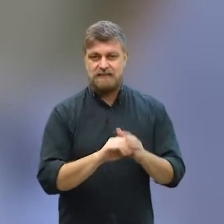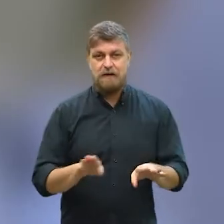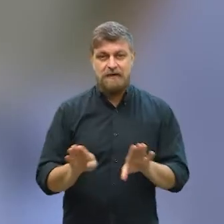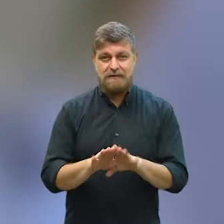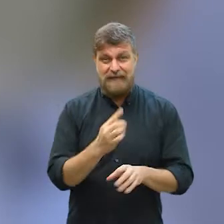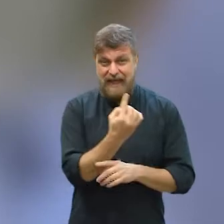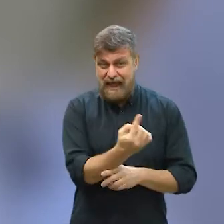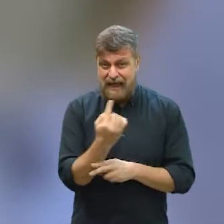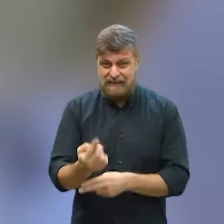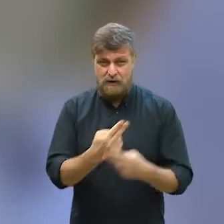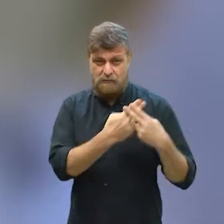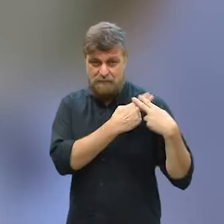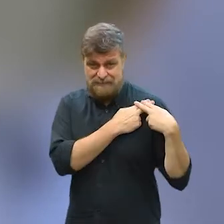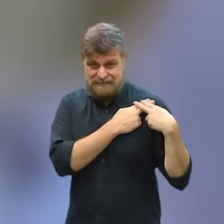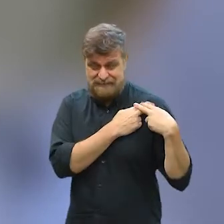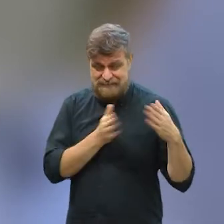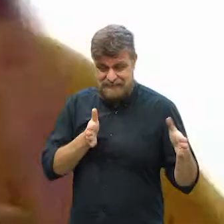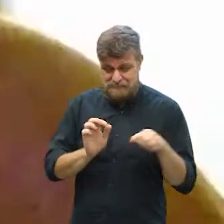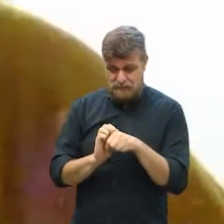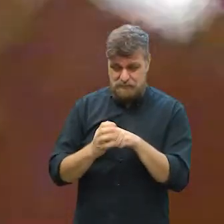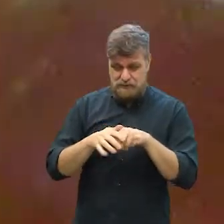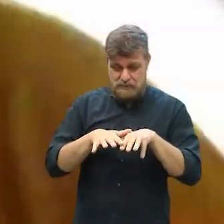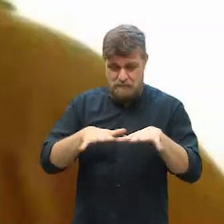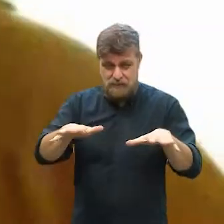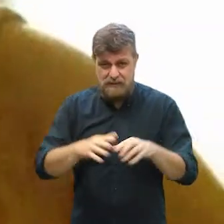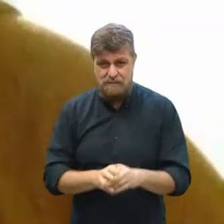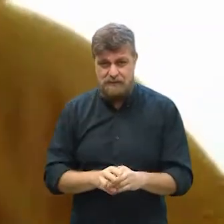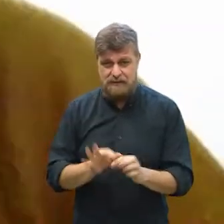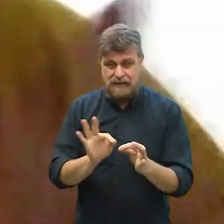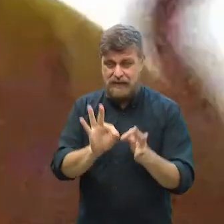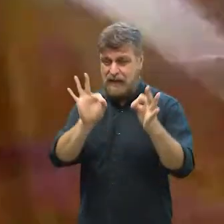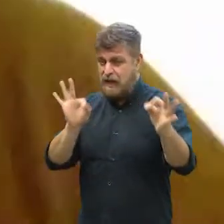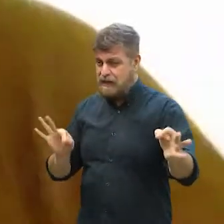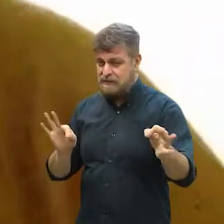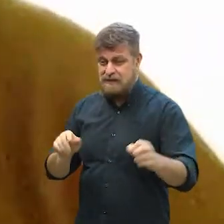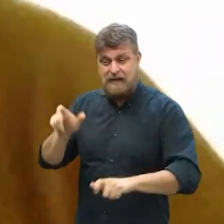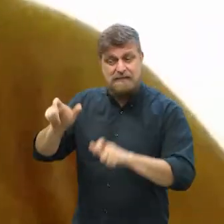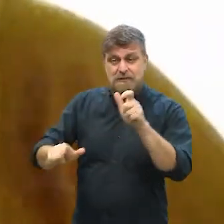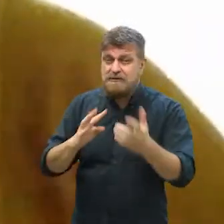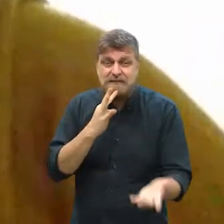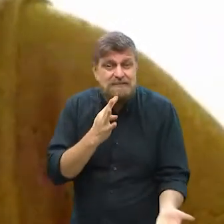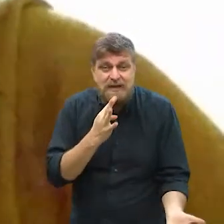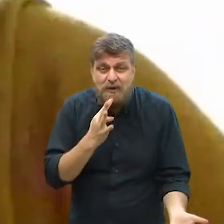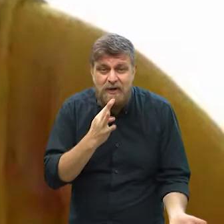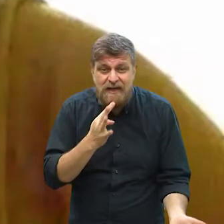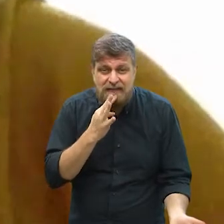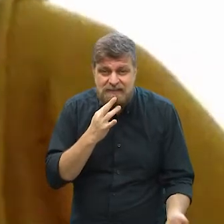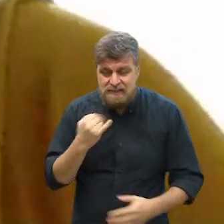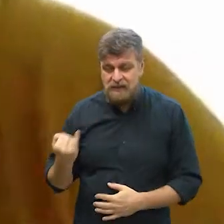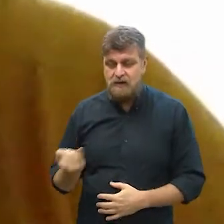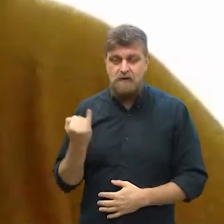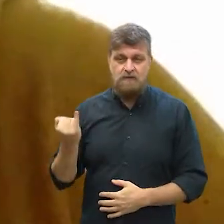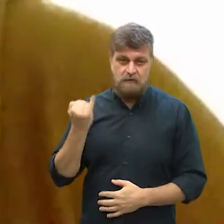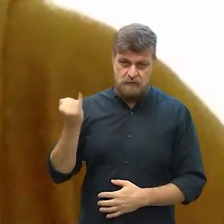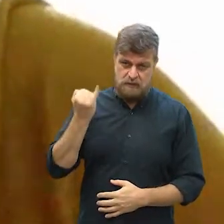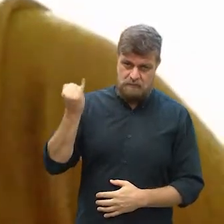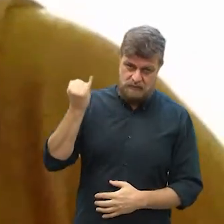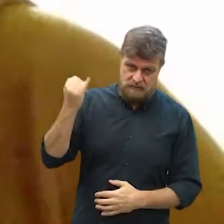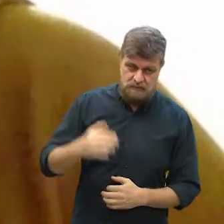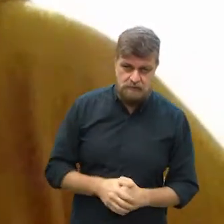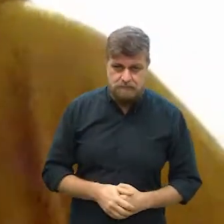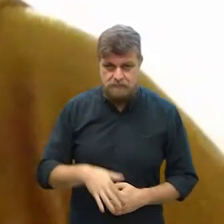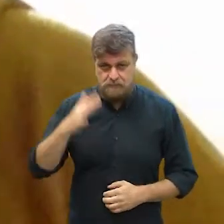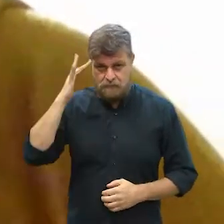comprometimento, principalmente nesse modelo de pandemia em que todo mundo está distante e ninguém se conhece, foi super importante. Assim, eu acho